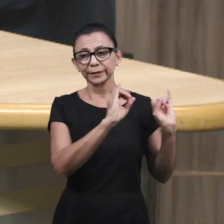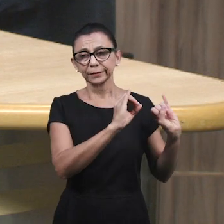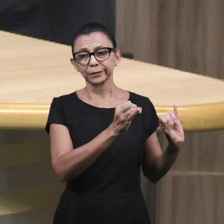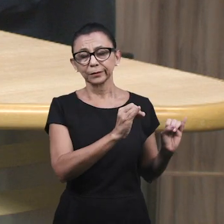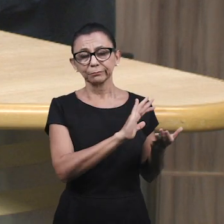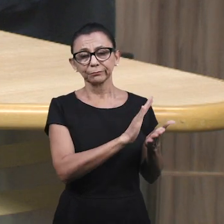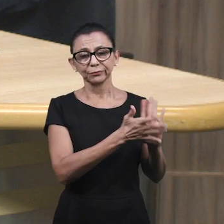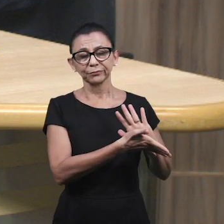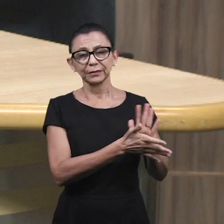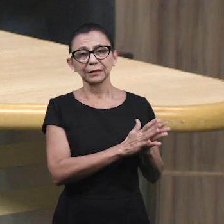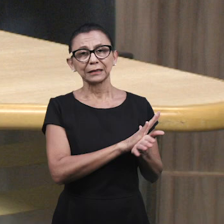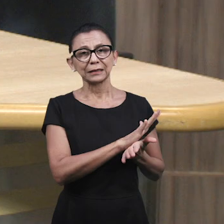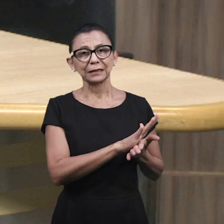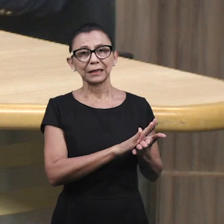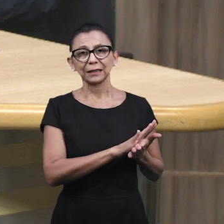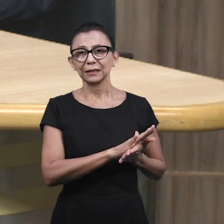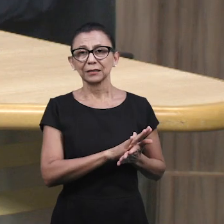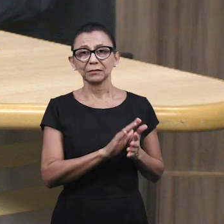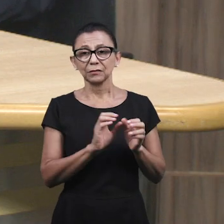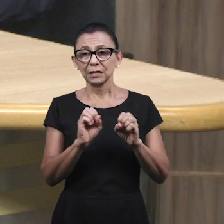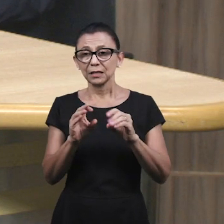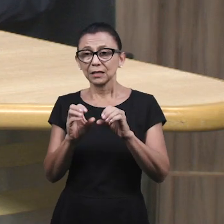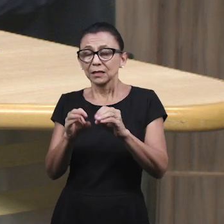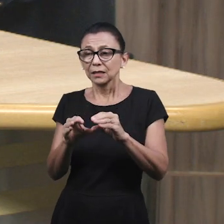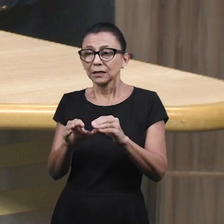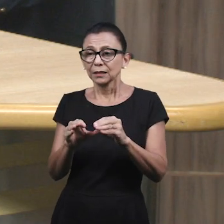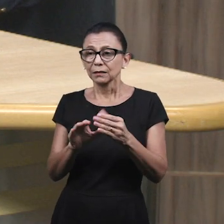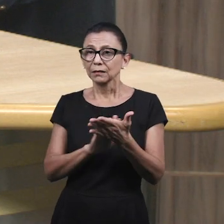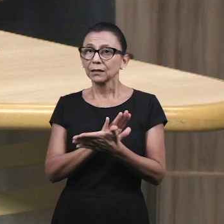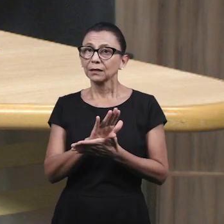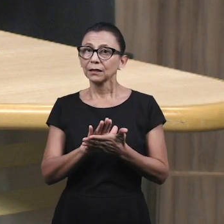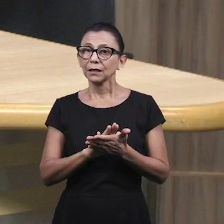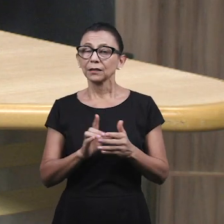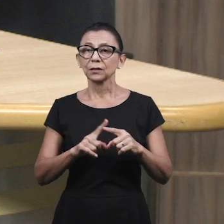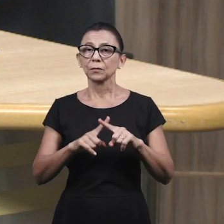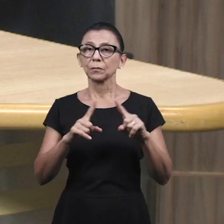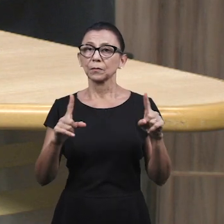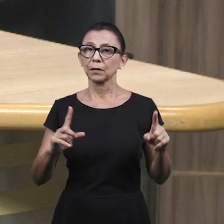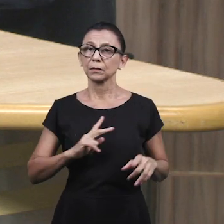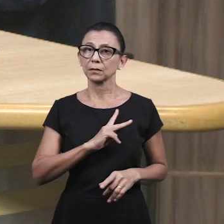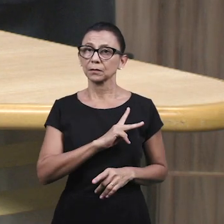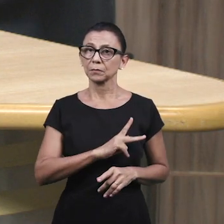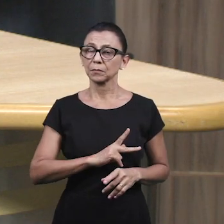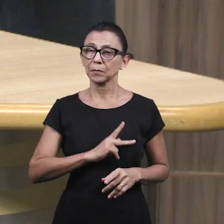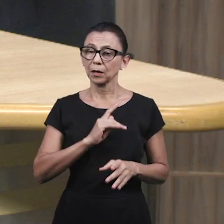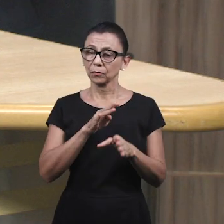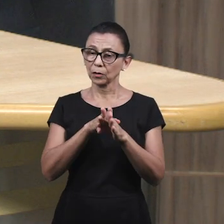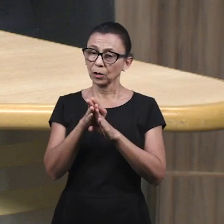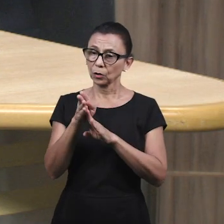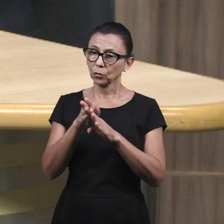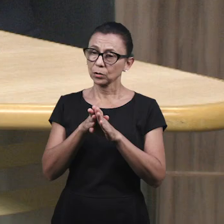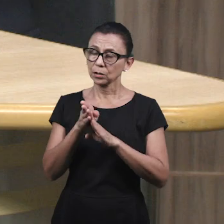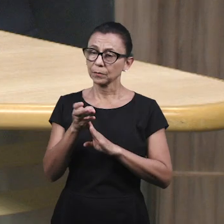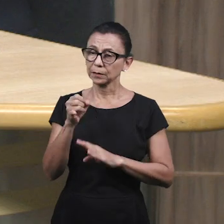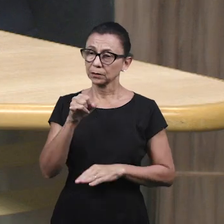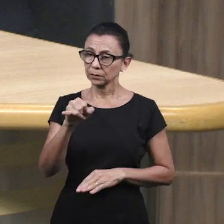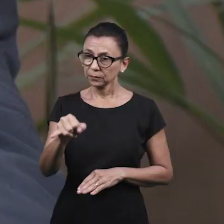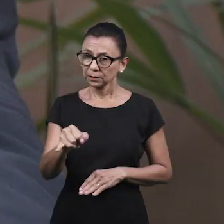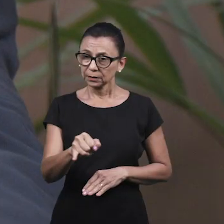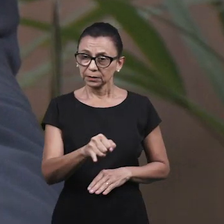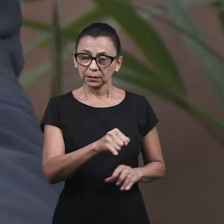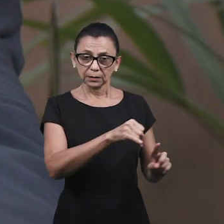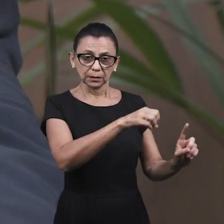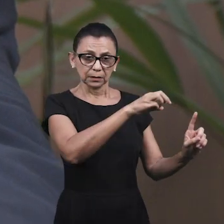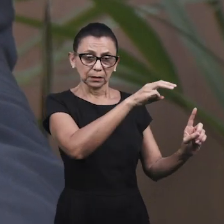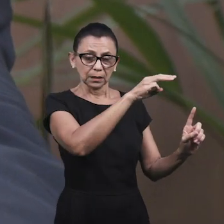nada. Ele em si não é nada. Mas Paulo exorta os gregos assim, mas se vocês cultuarem a